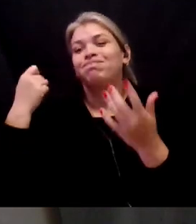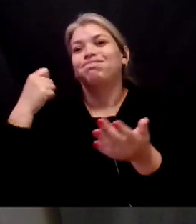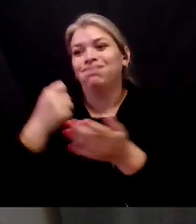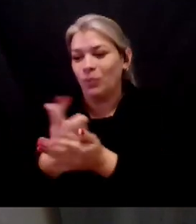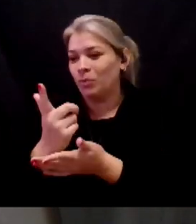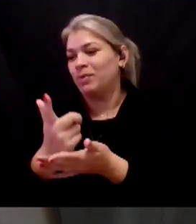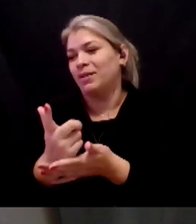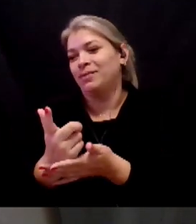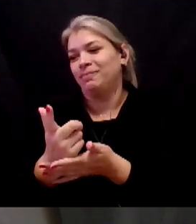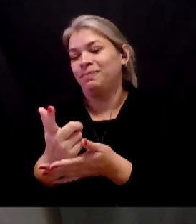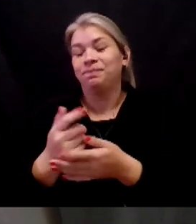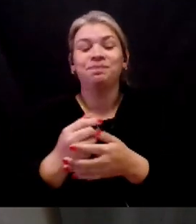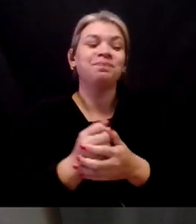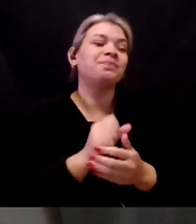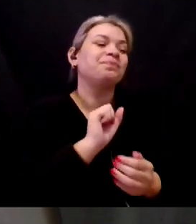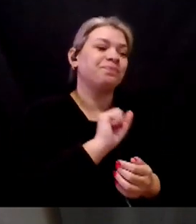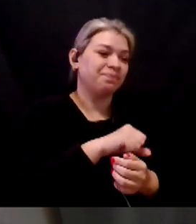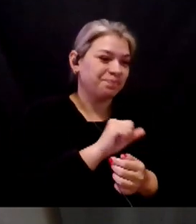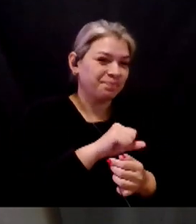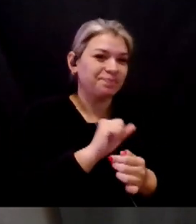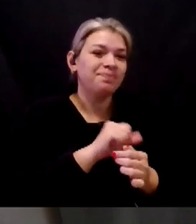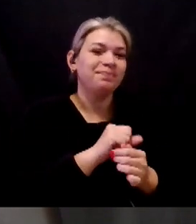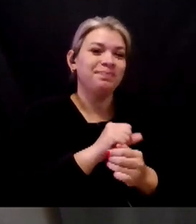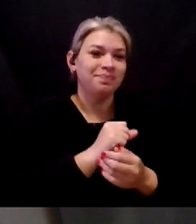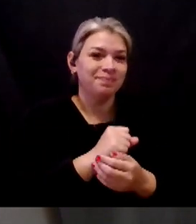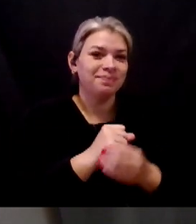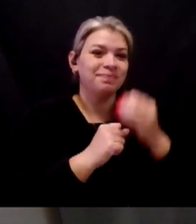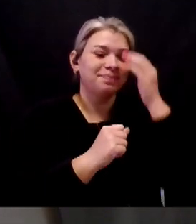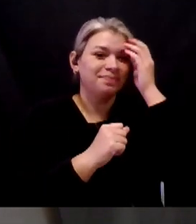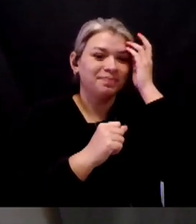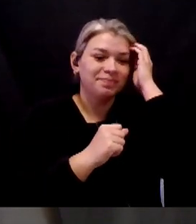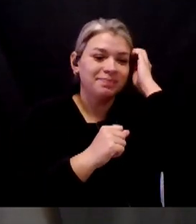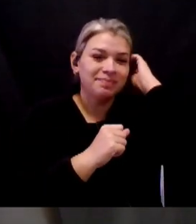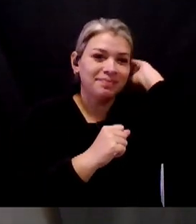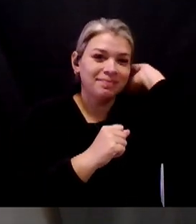assim, a criança ali, ela é fruto